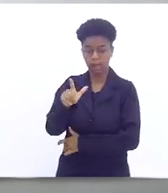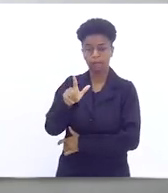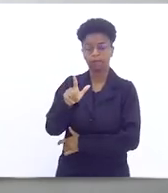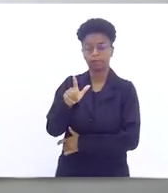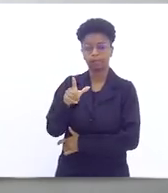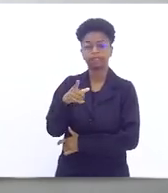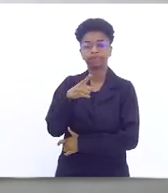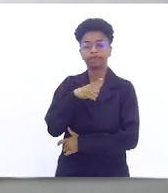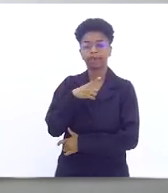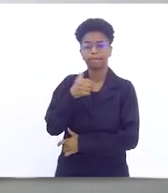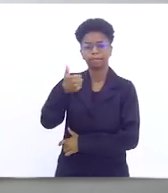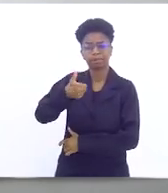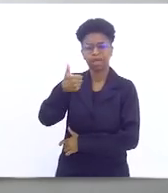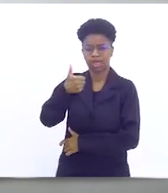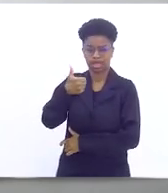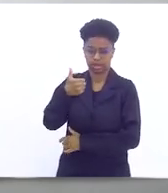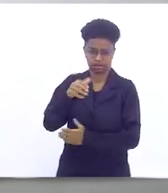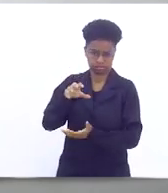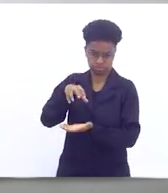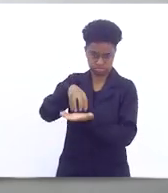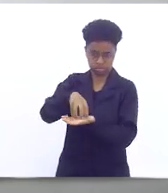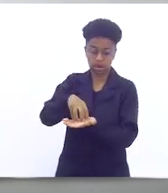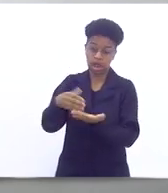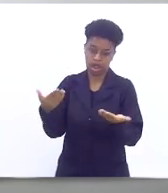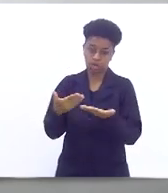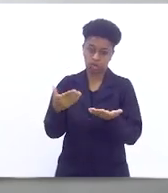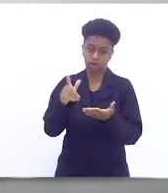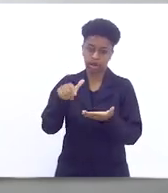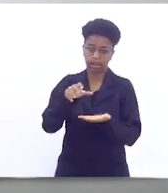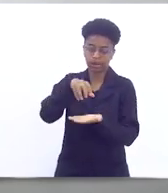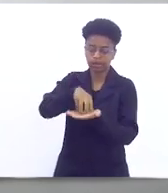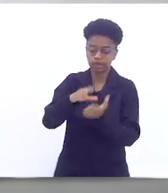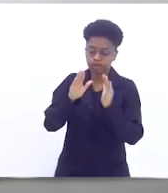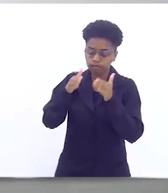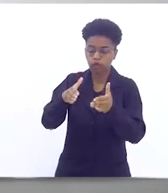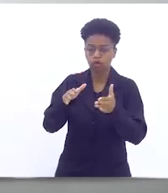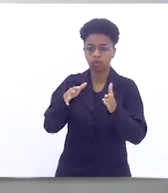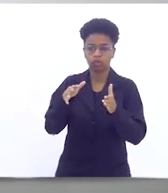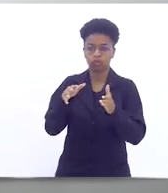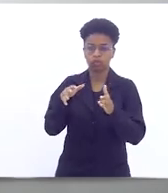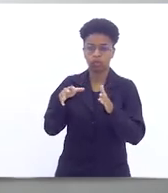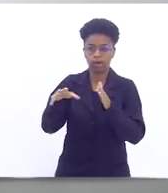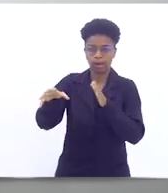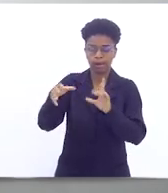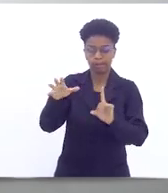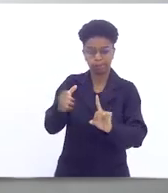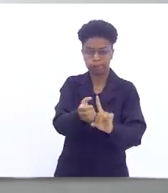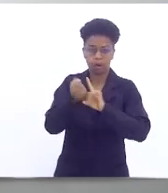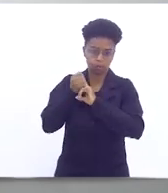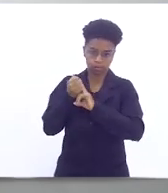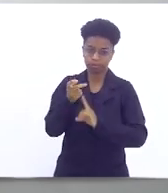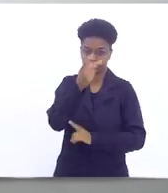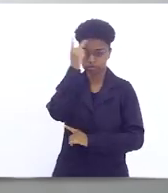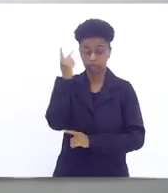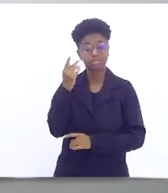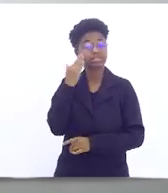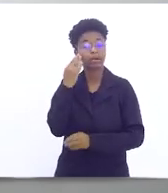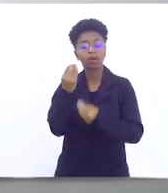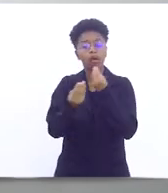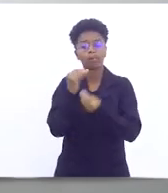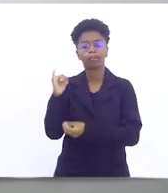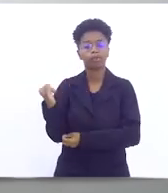onde é hoje a divisão de sequestro e quanto foi importante o olhar do engenheiro né da